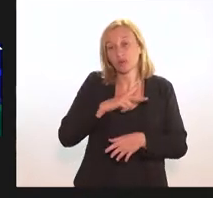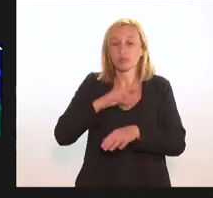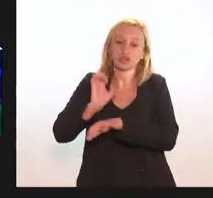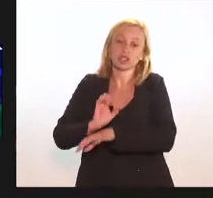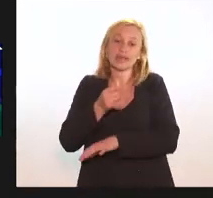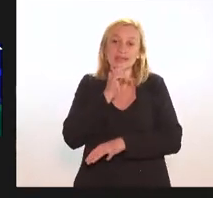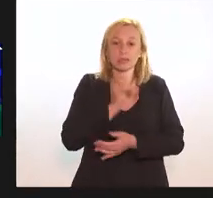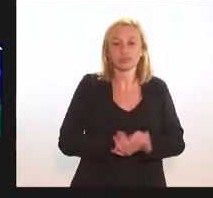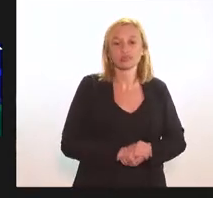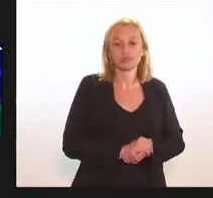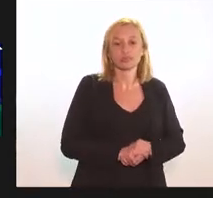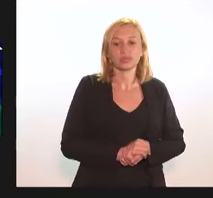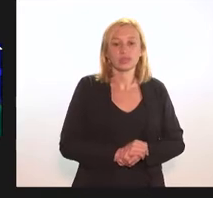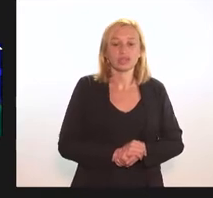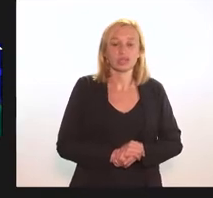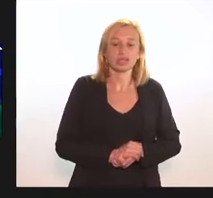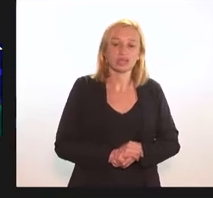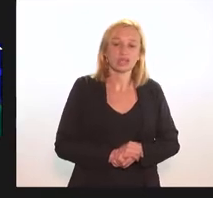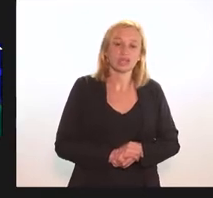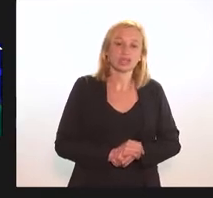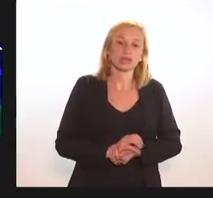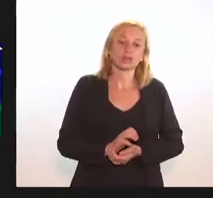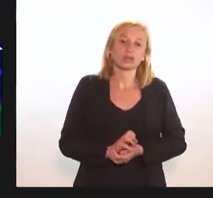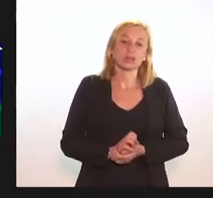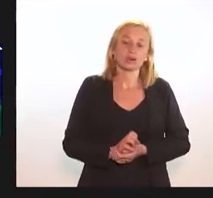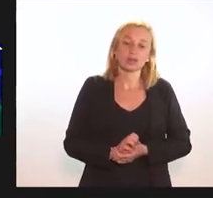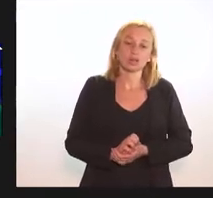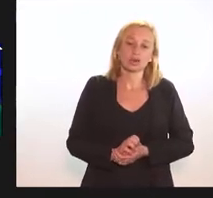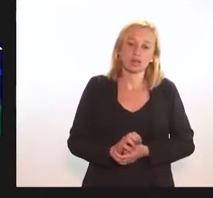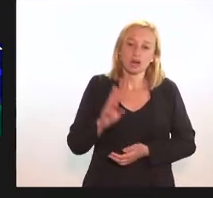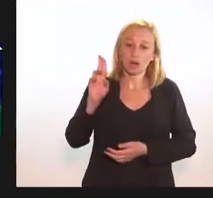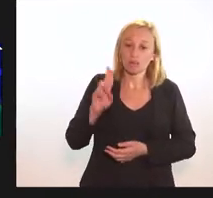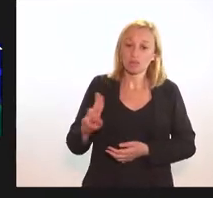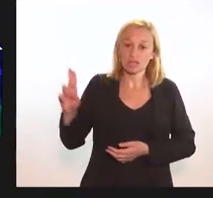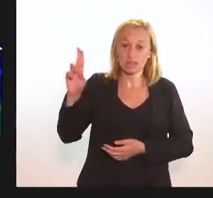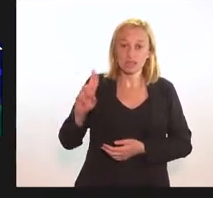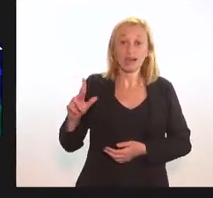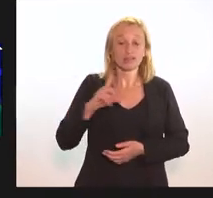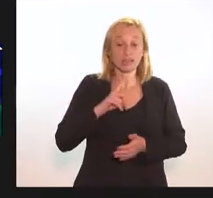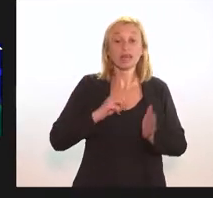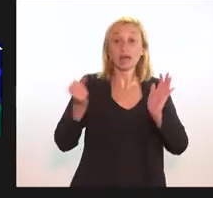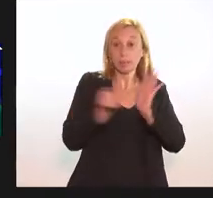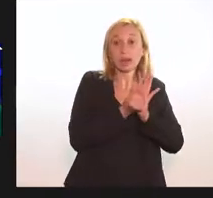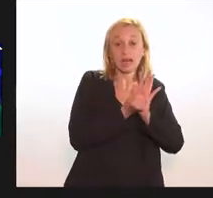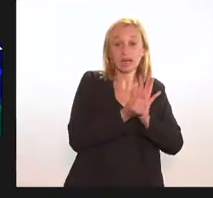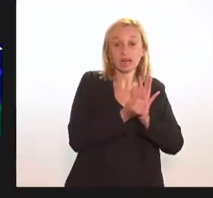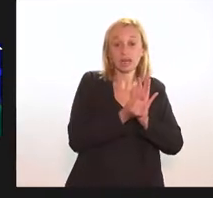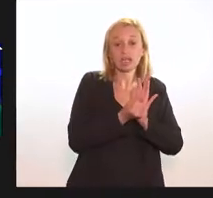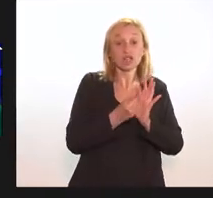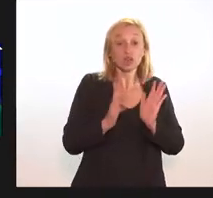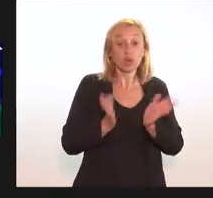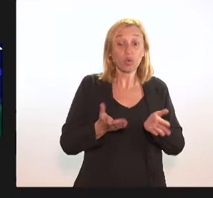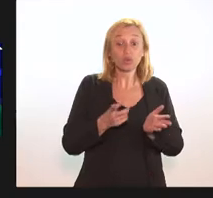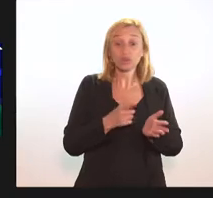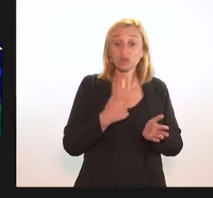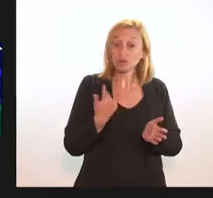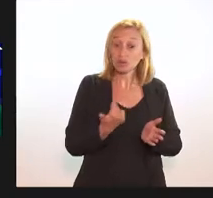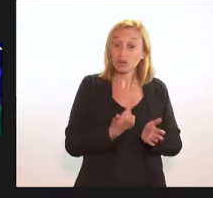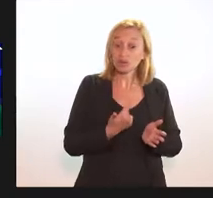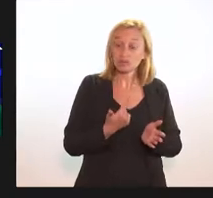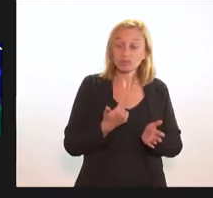exemplo. As universidades, a UERJ, por exemplo, tem a sua marca, que é o próprio UERJ. E a gente hoje não